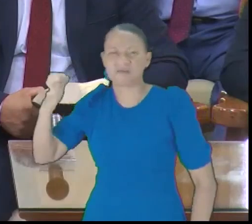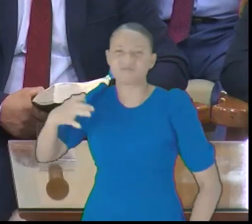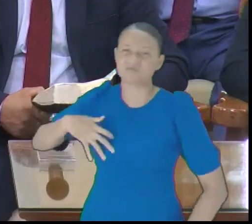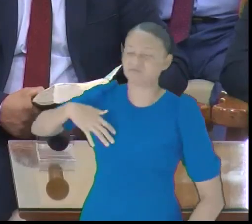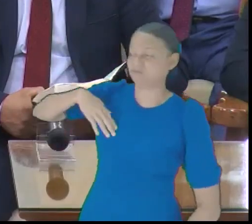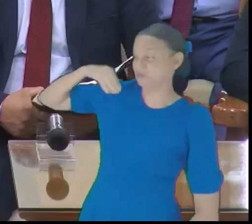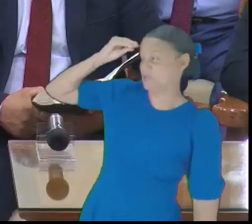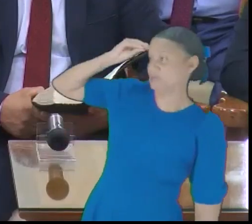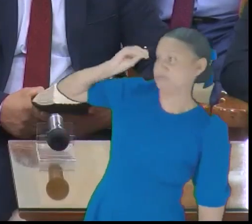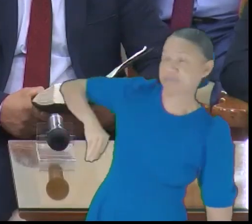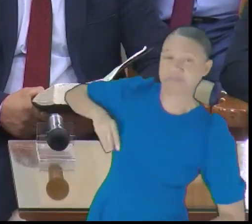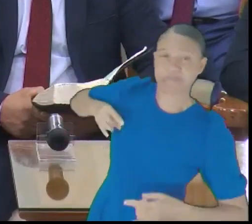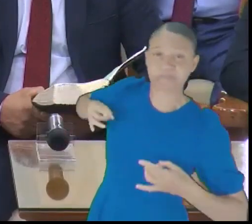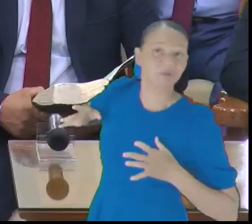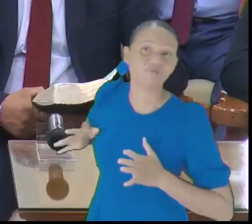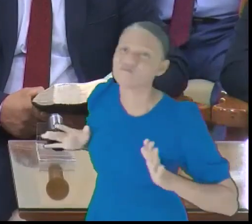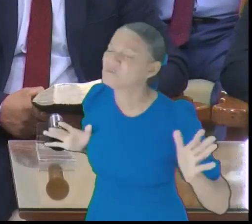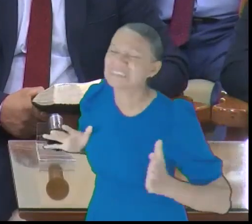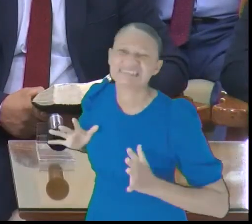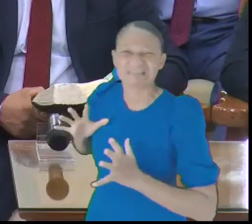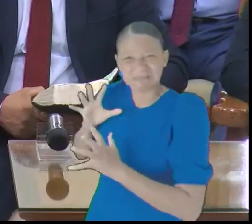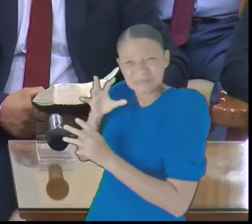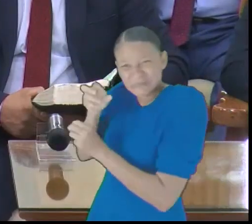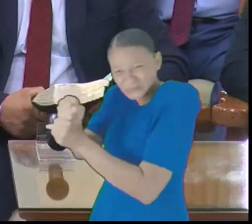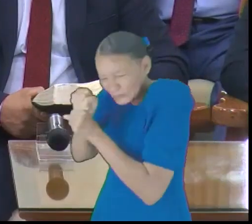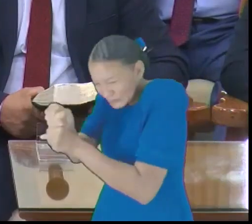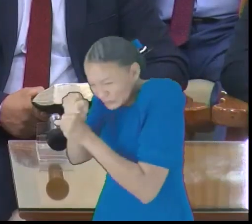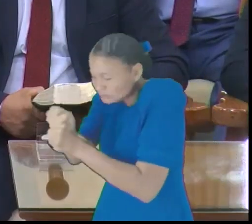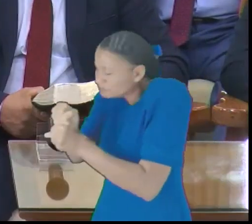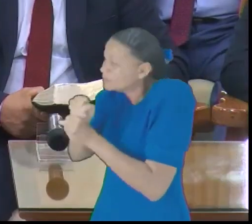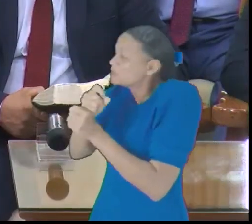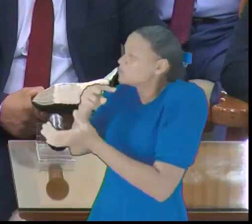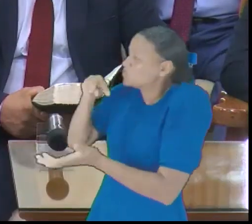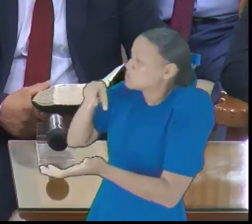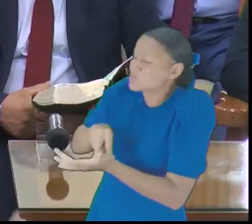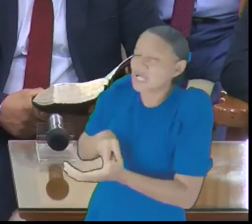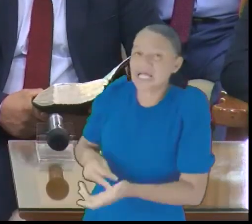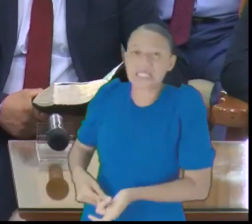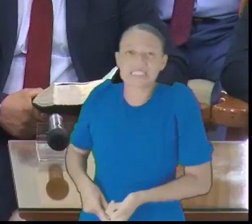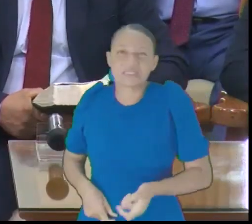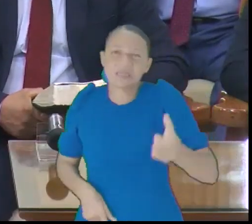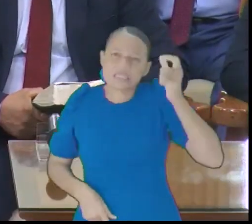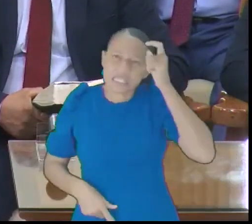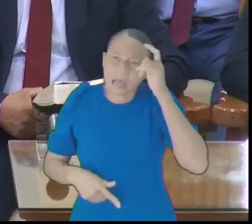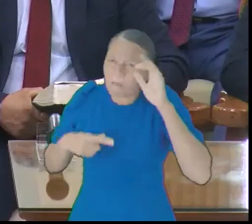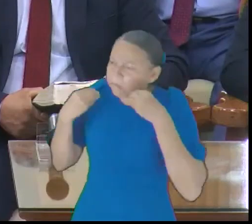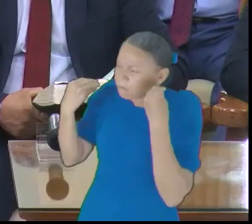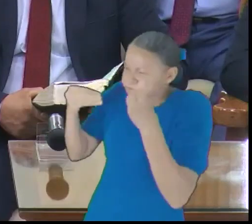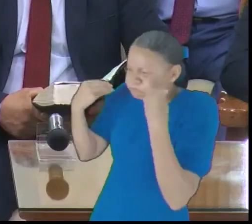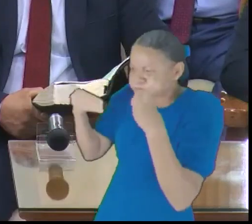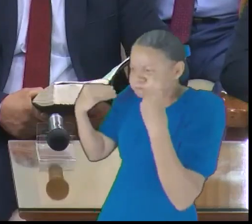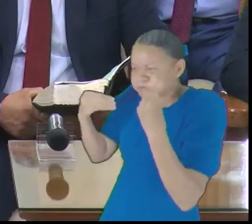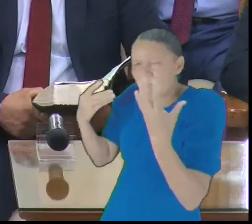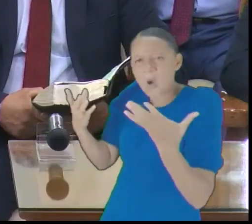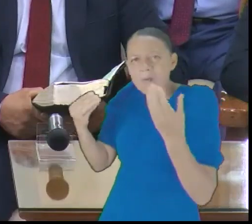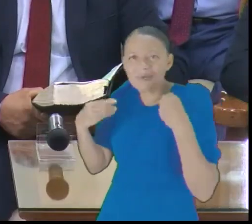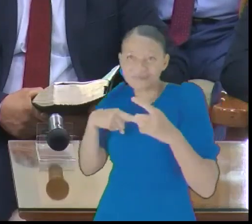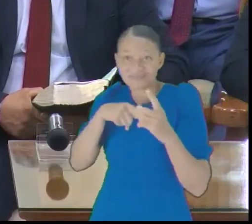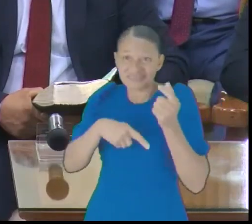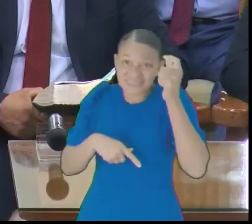sua cruz. Você permanece firme. E o diabo não entende, porque ele não é